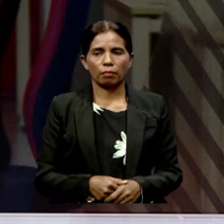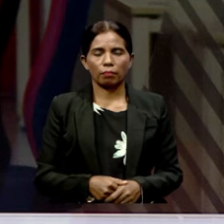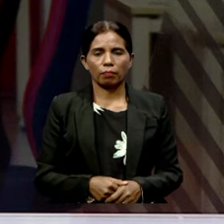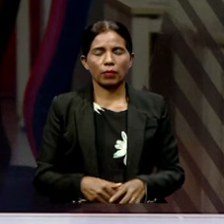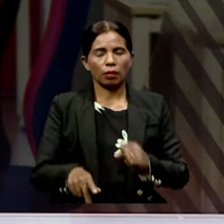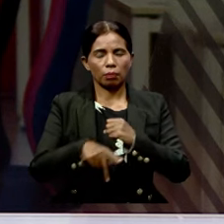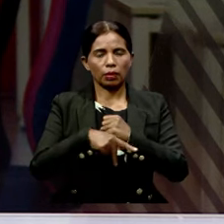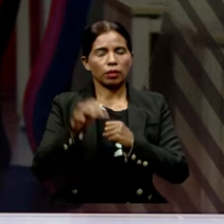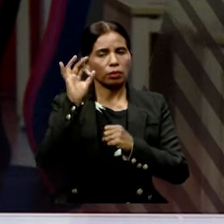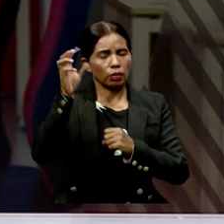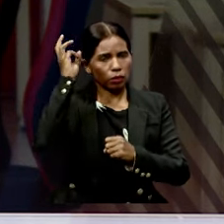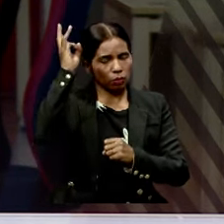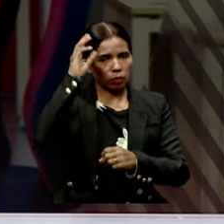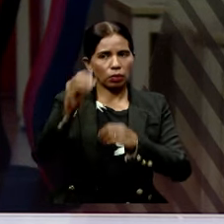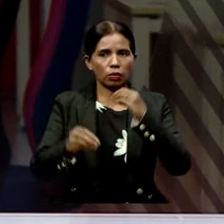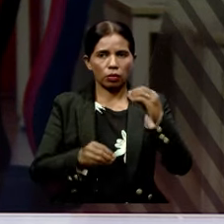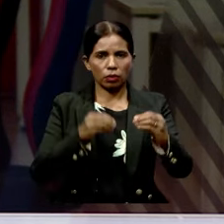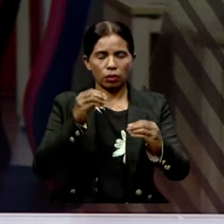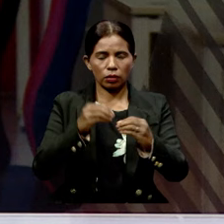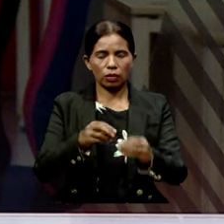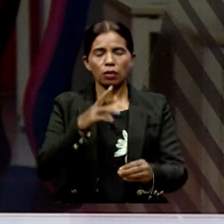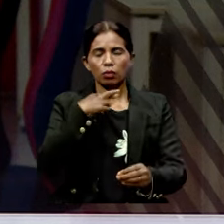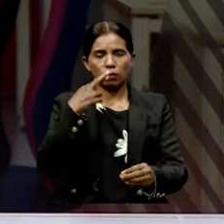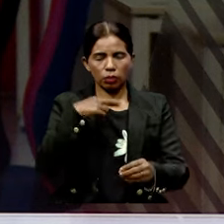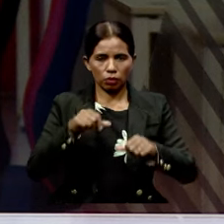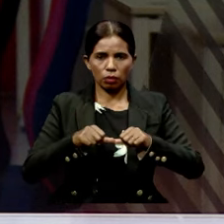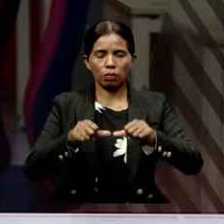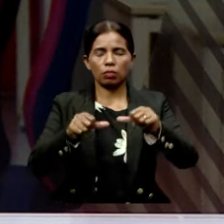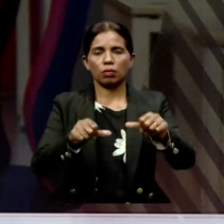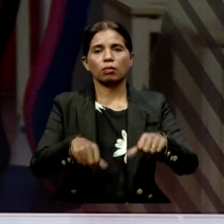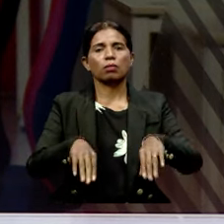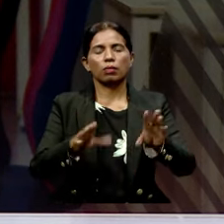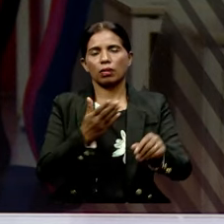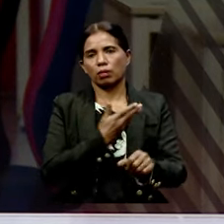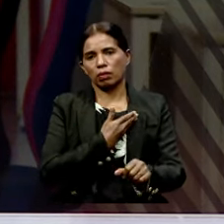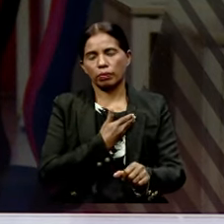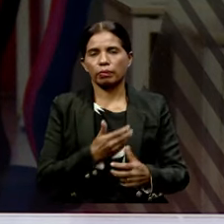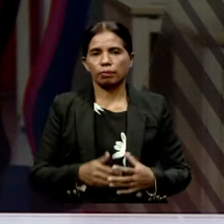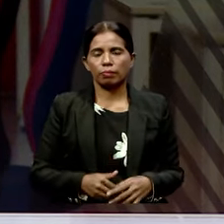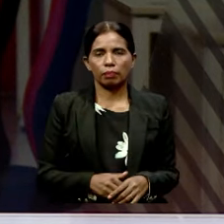Bancada Fretilin preocupa com o preço foz nebe continua a aumentar.